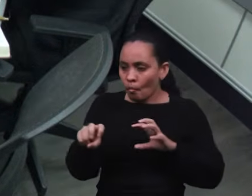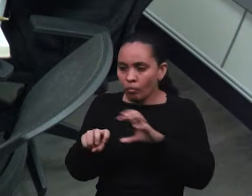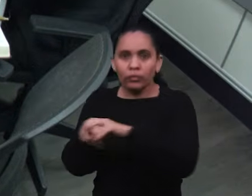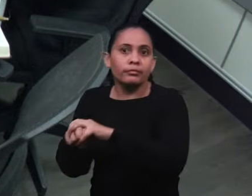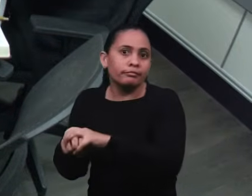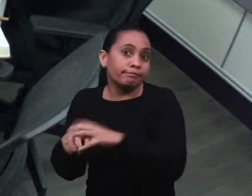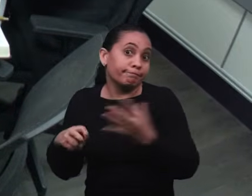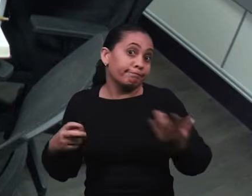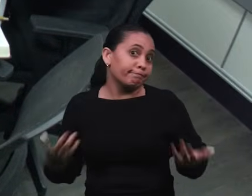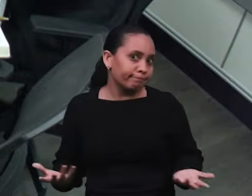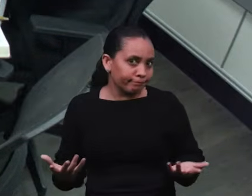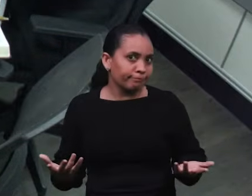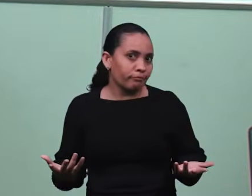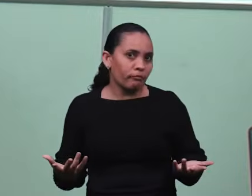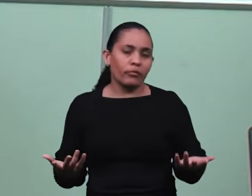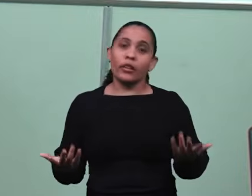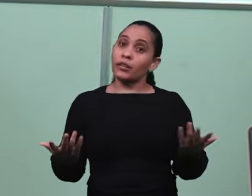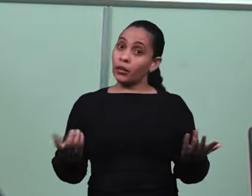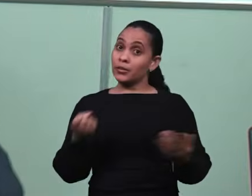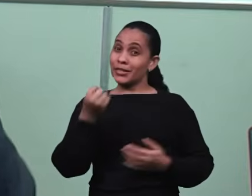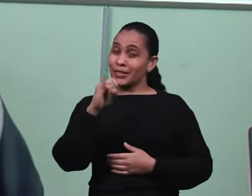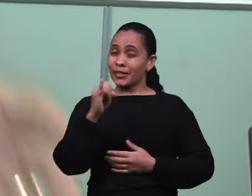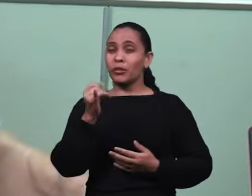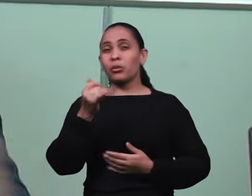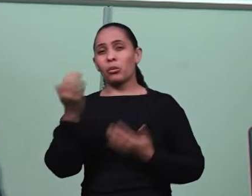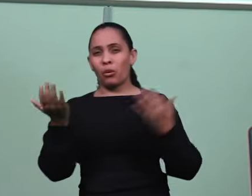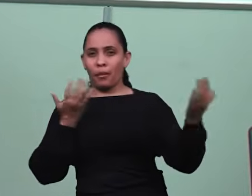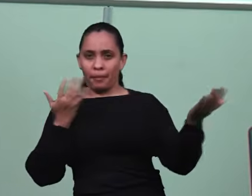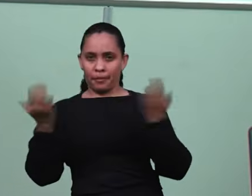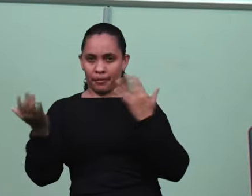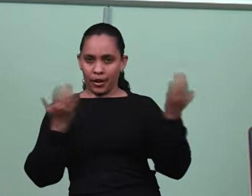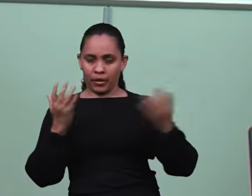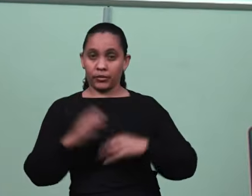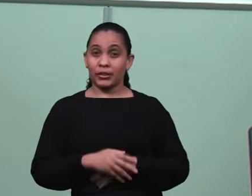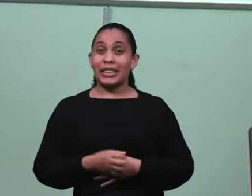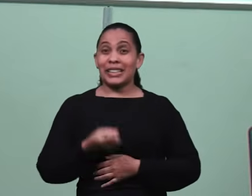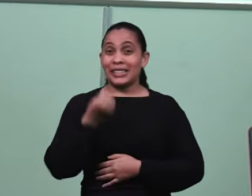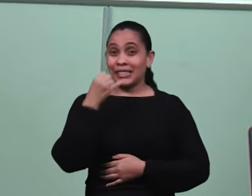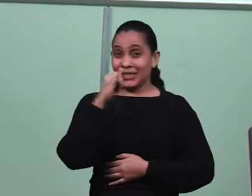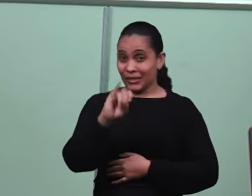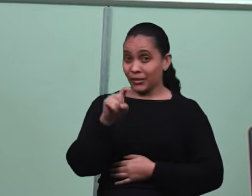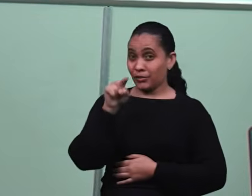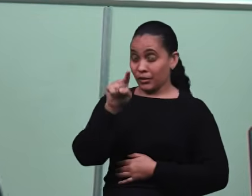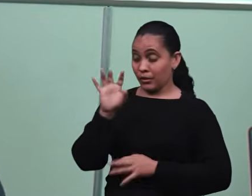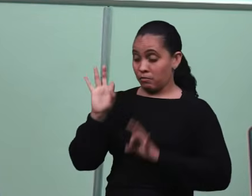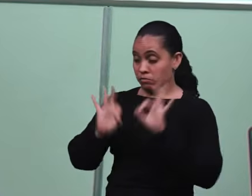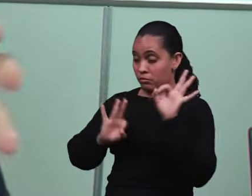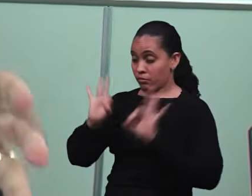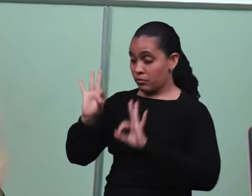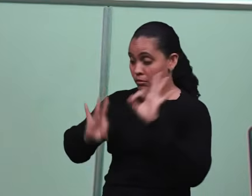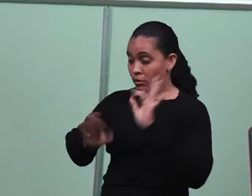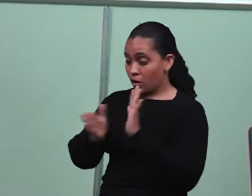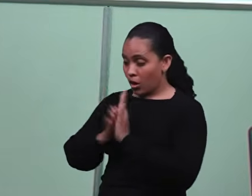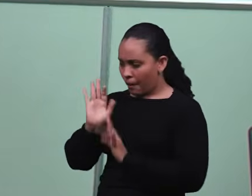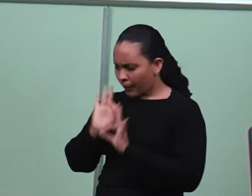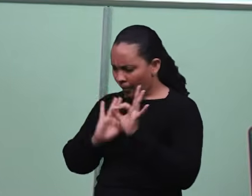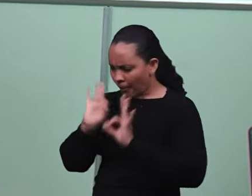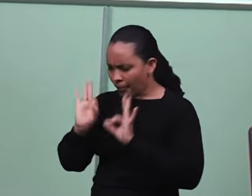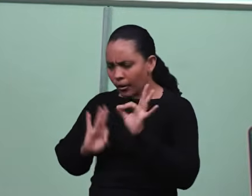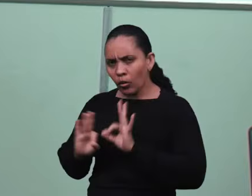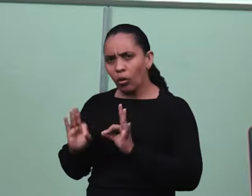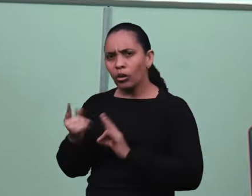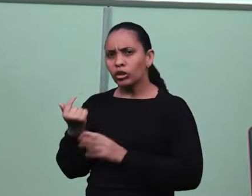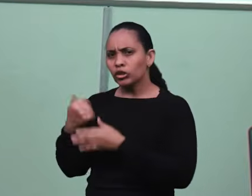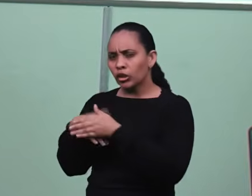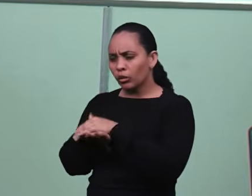reservar nas caixas certas, numa previdência, numa reserva de emergência, num outro tipo de investimento para cada tipo de situação. Para